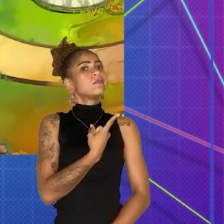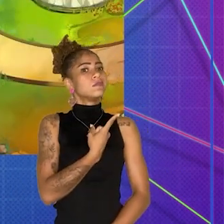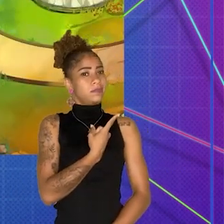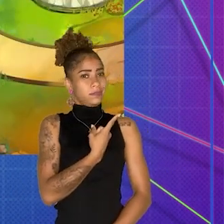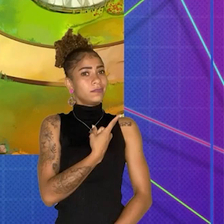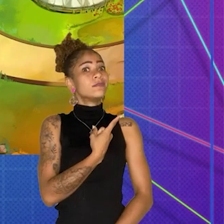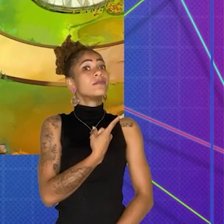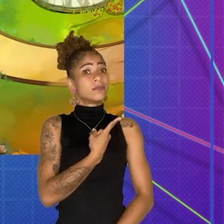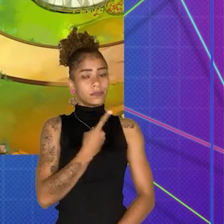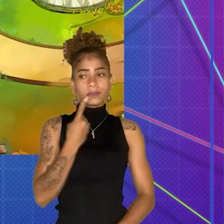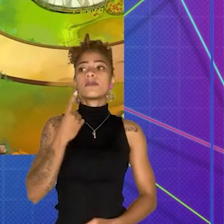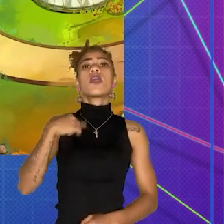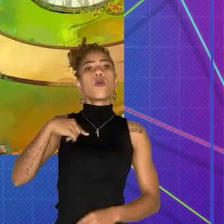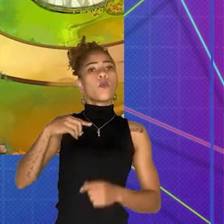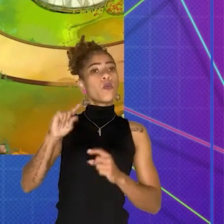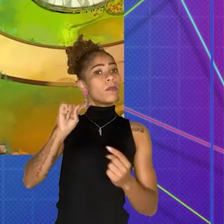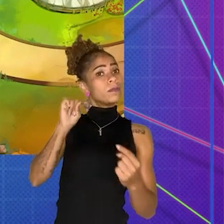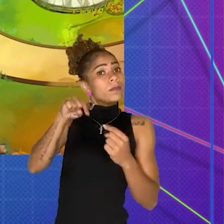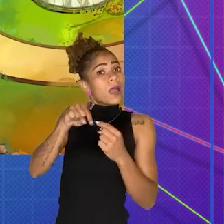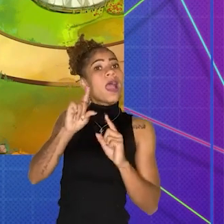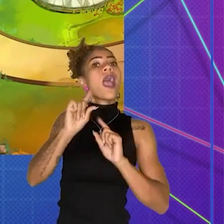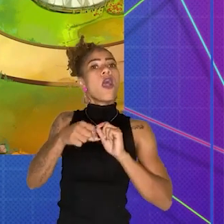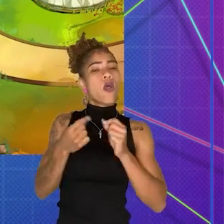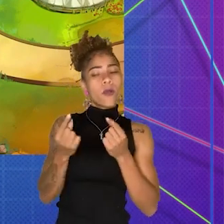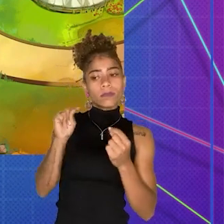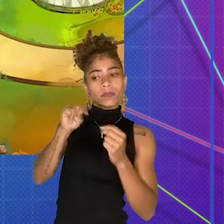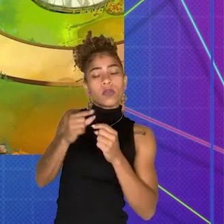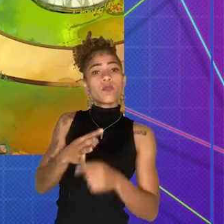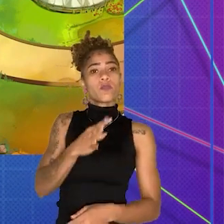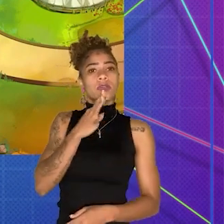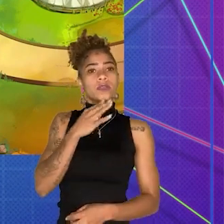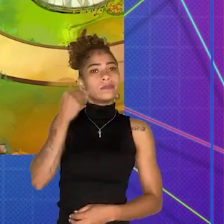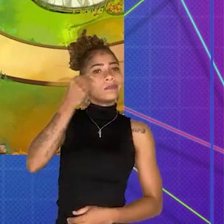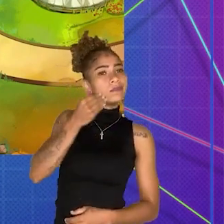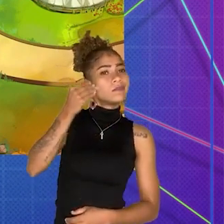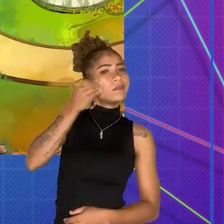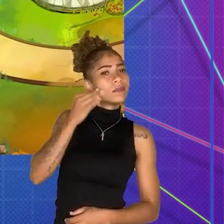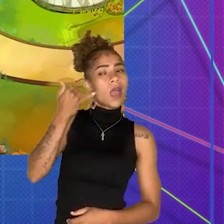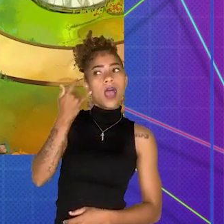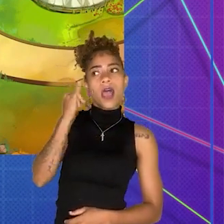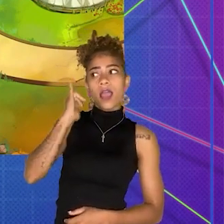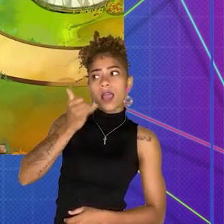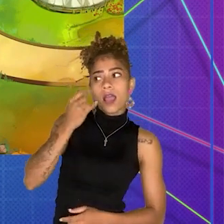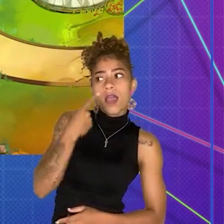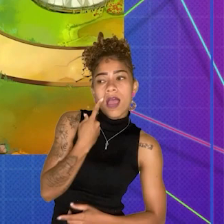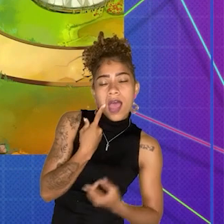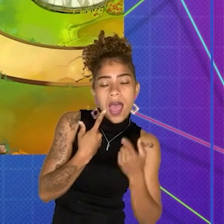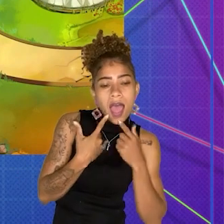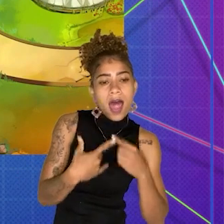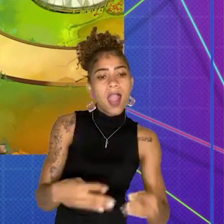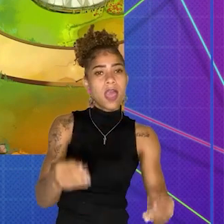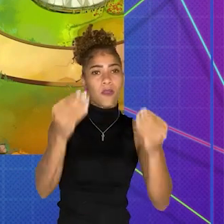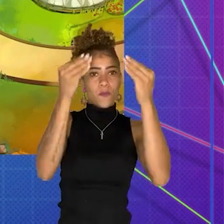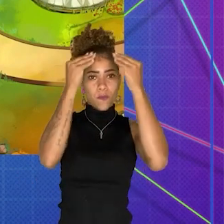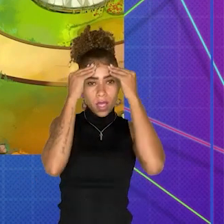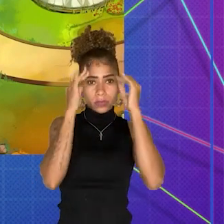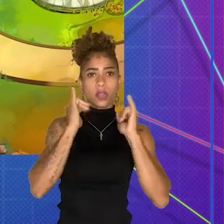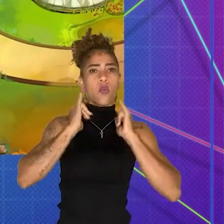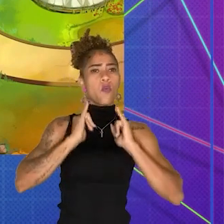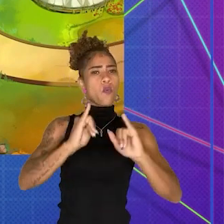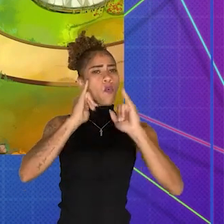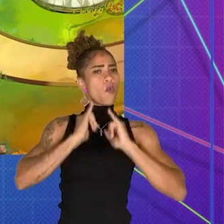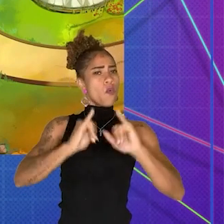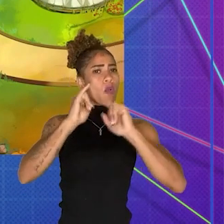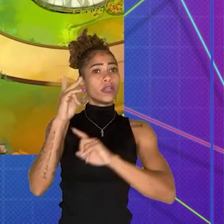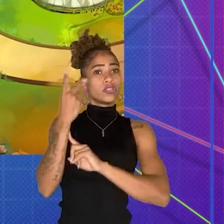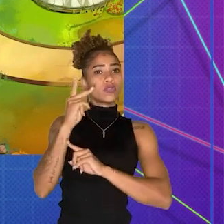da desenvolvedora Supergiant Games, são conhecidos por sua experimentação de linguagem. Esses jogos usam a narração em off para contar a história